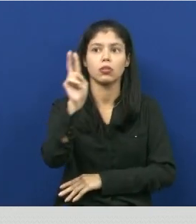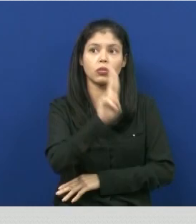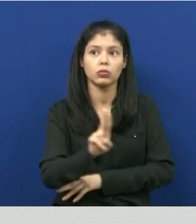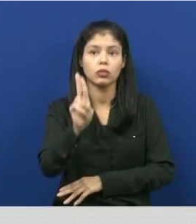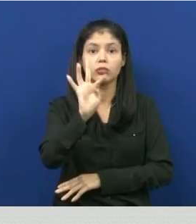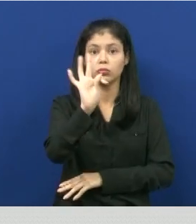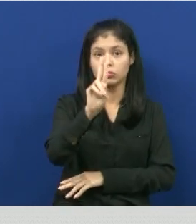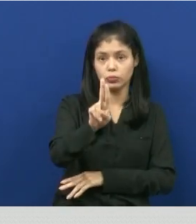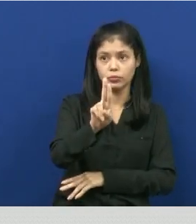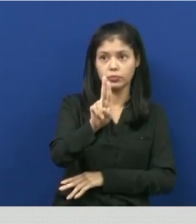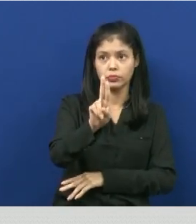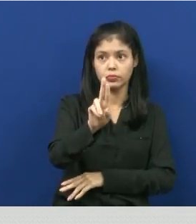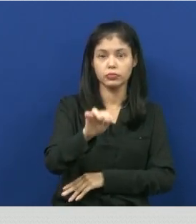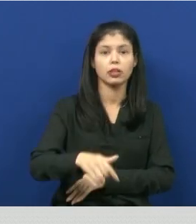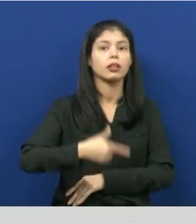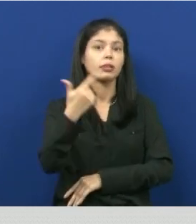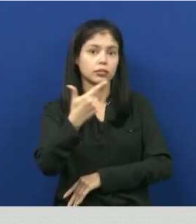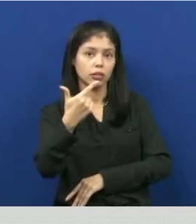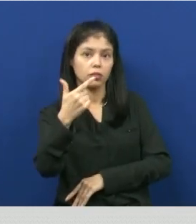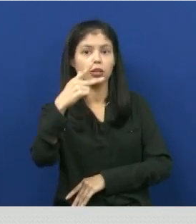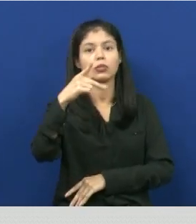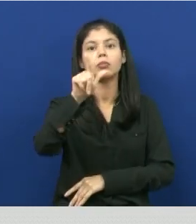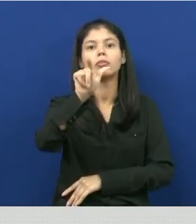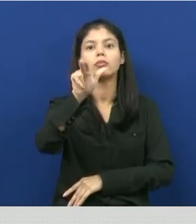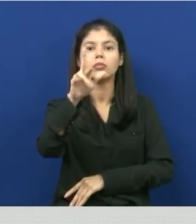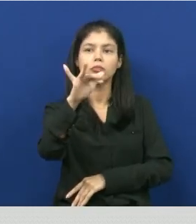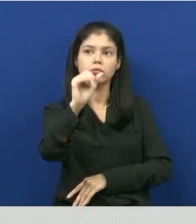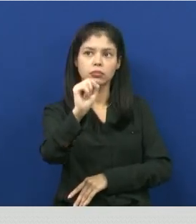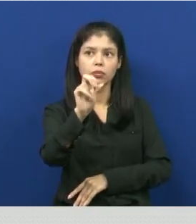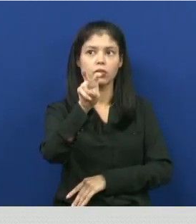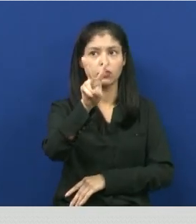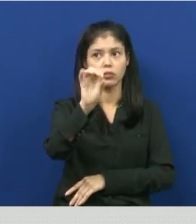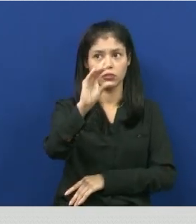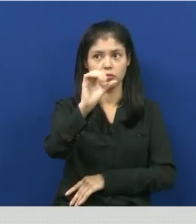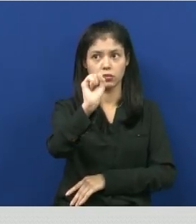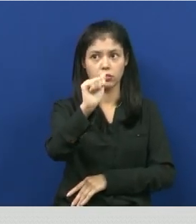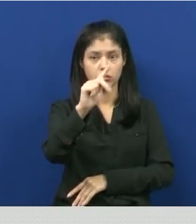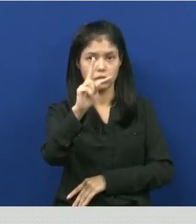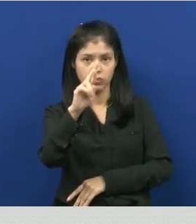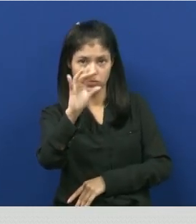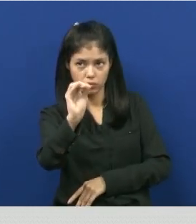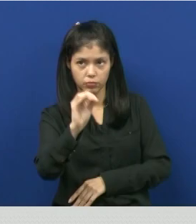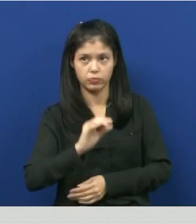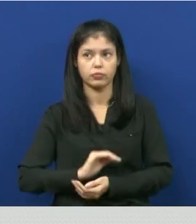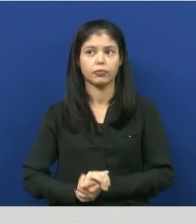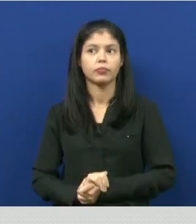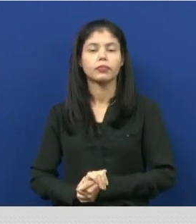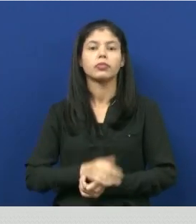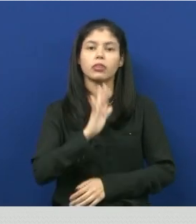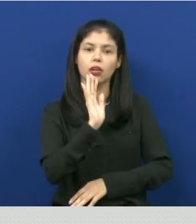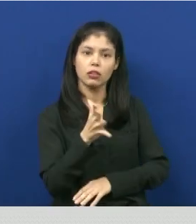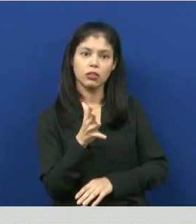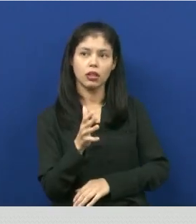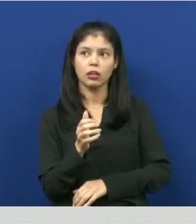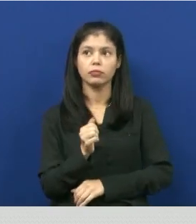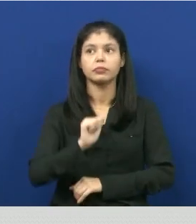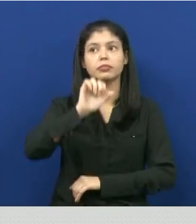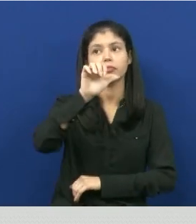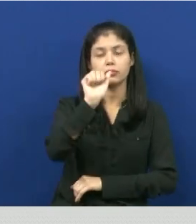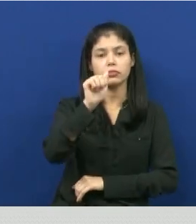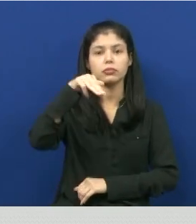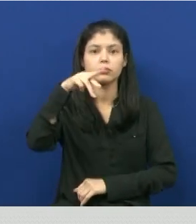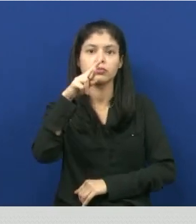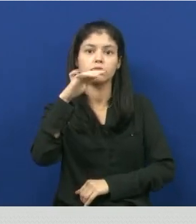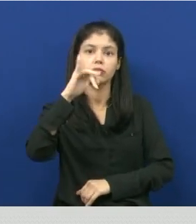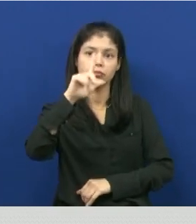utilizo tu, e para a segunda pessoa do plural, eu utilizo vosotros ou vosotras. Já na América Latina,